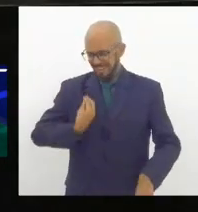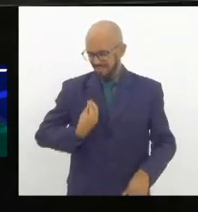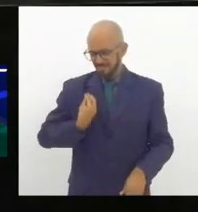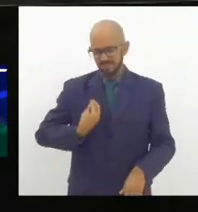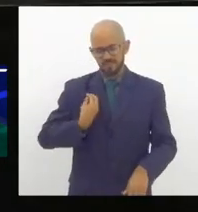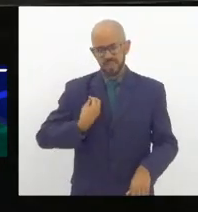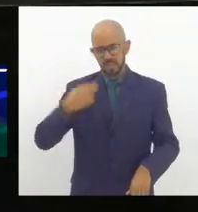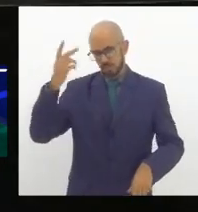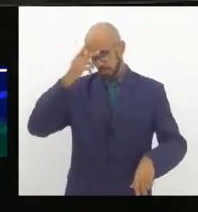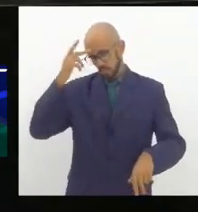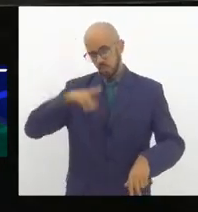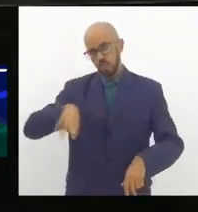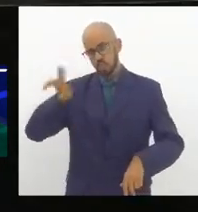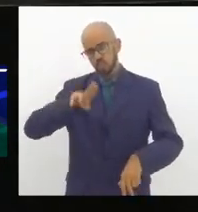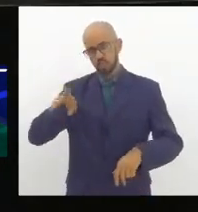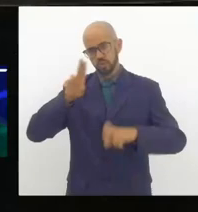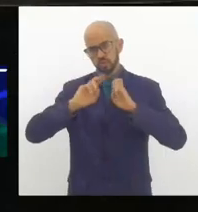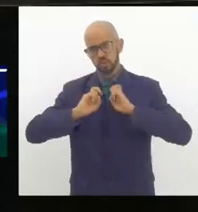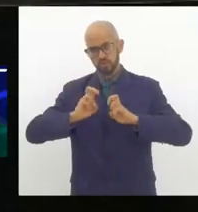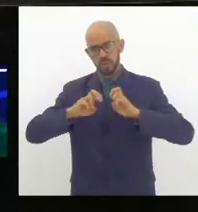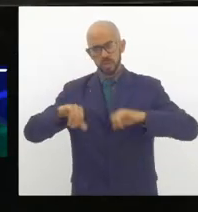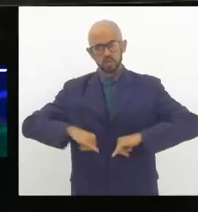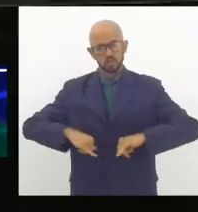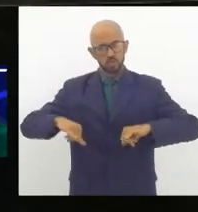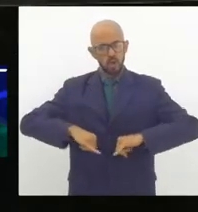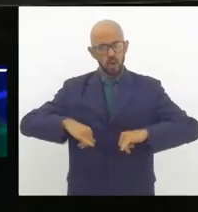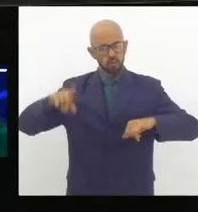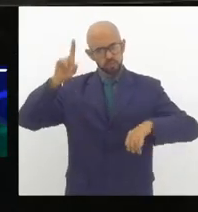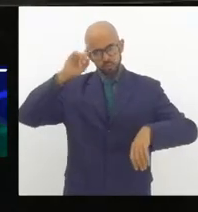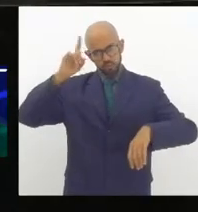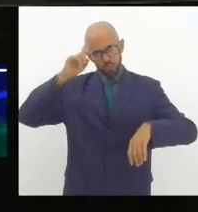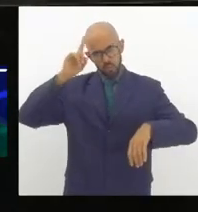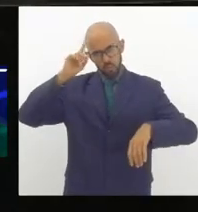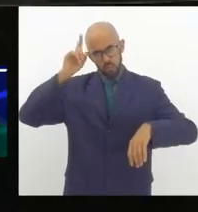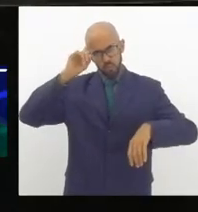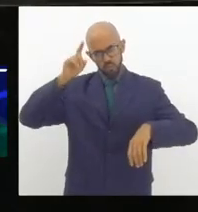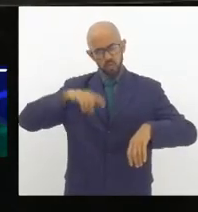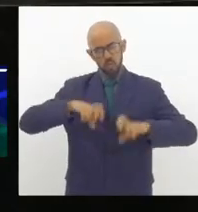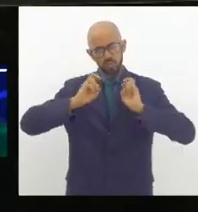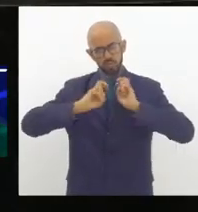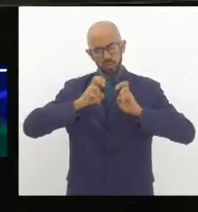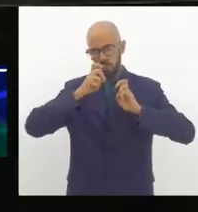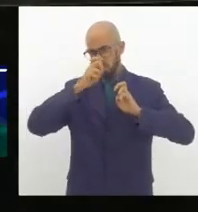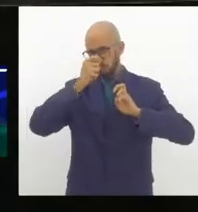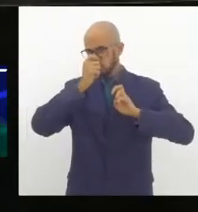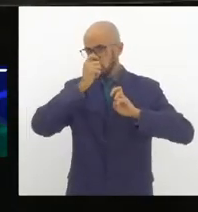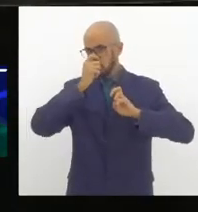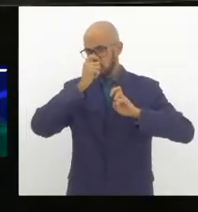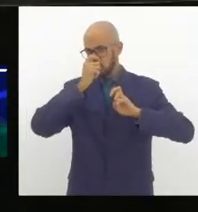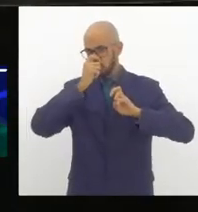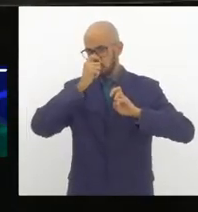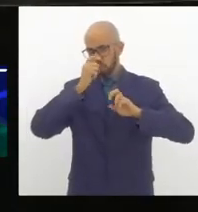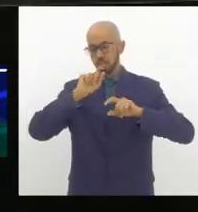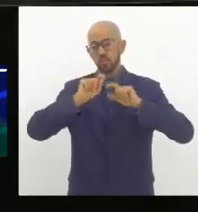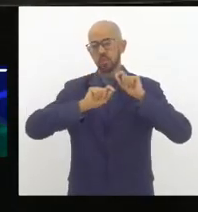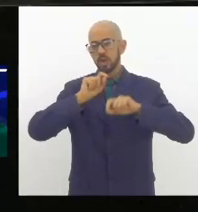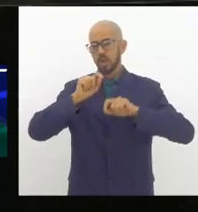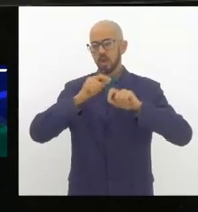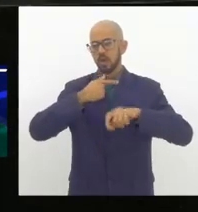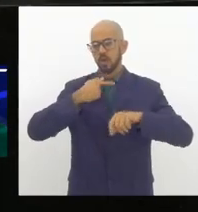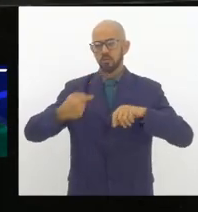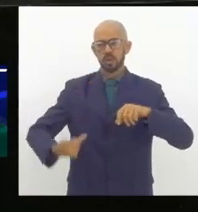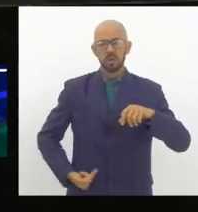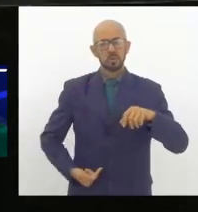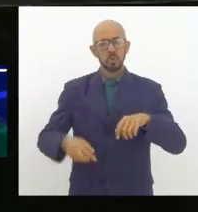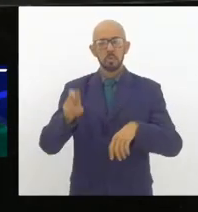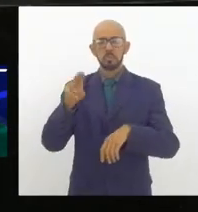dos usuários do sistema de trem que sofre no dia a dia com esse perrengue do trem lotado e por incrível que pareça o governador